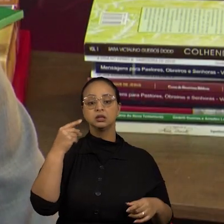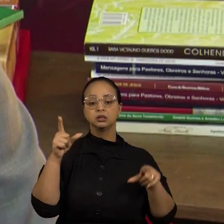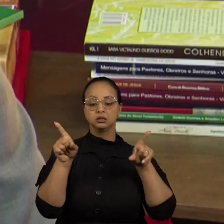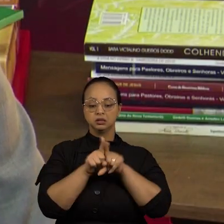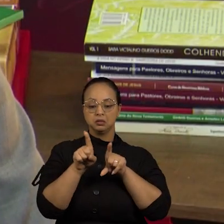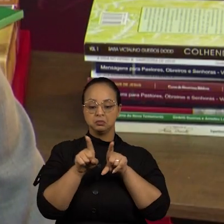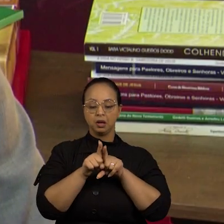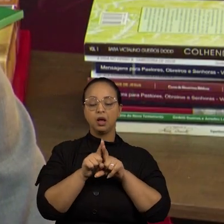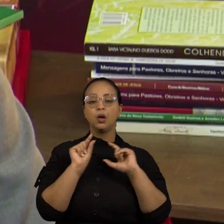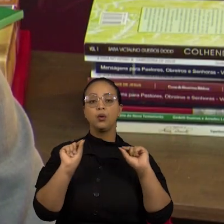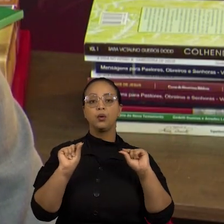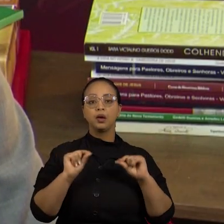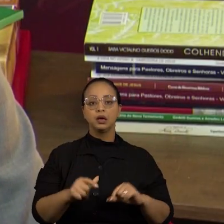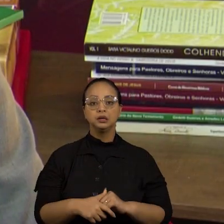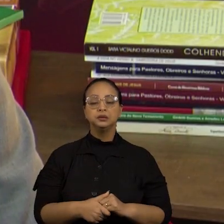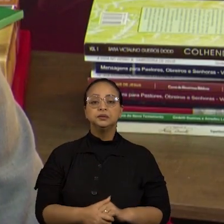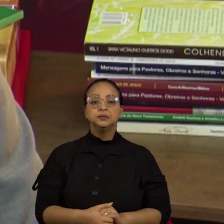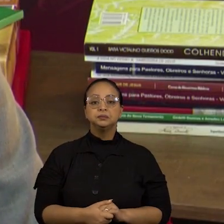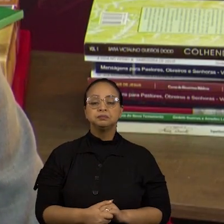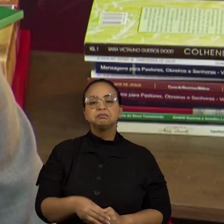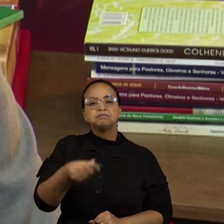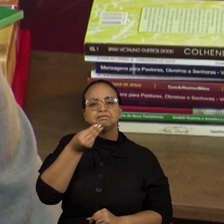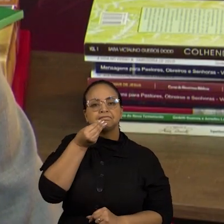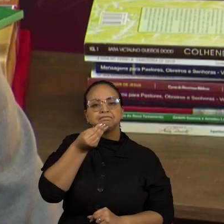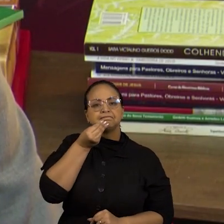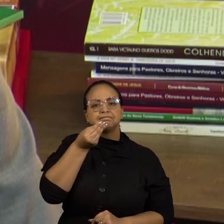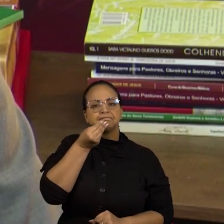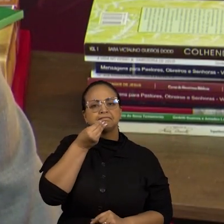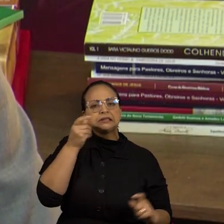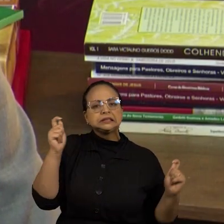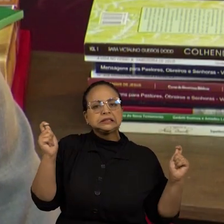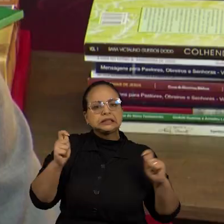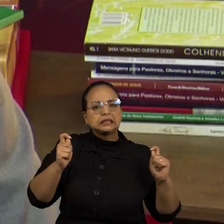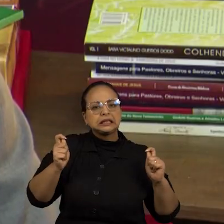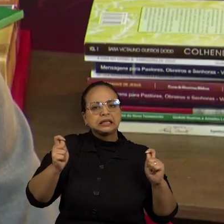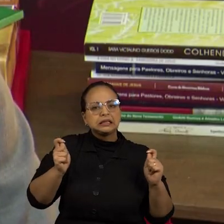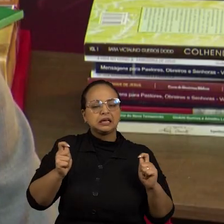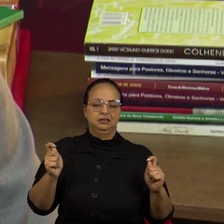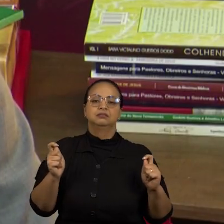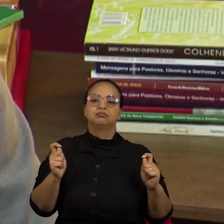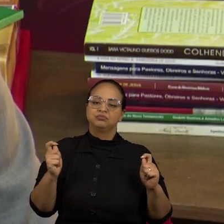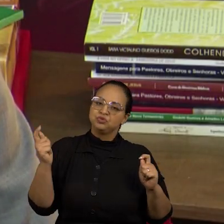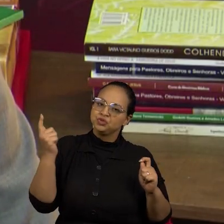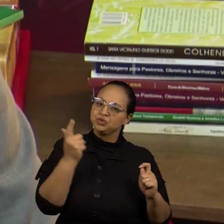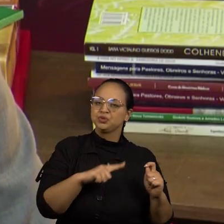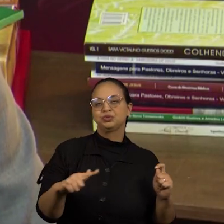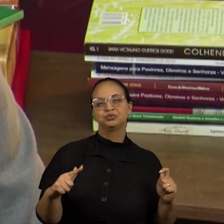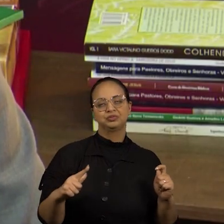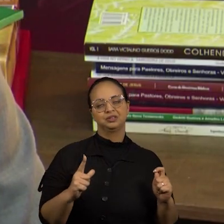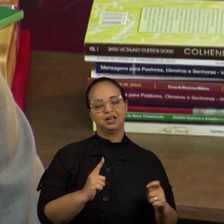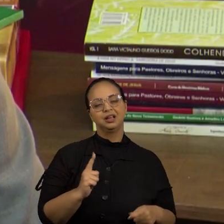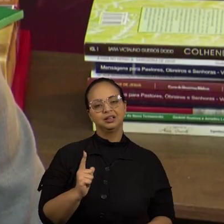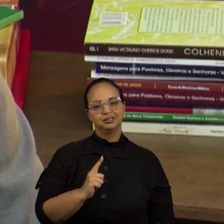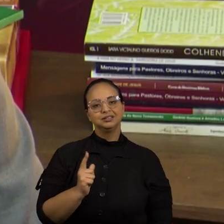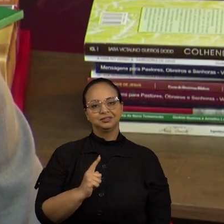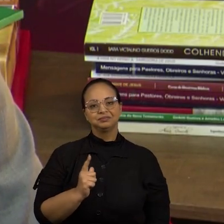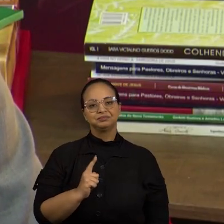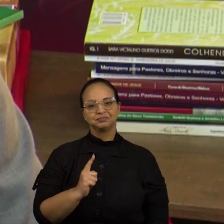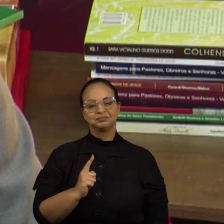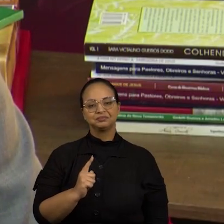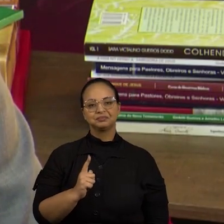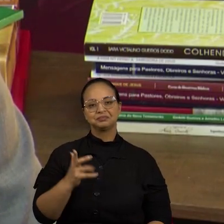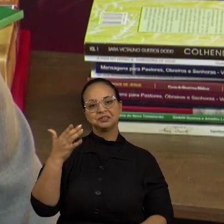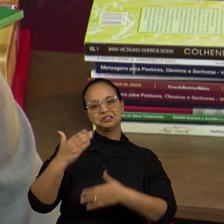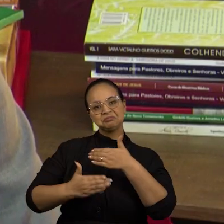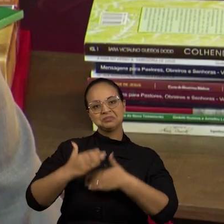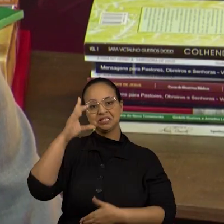episódio, sobre essa oportunidade de nós podermos reconstruir a nossa vida na presença